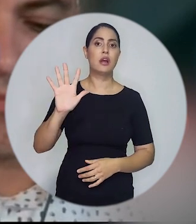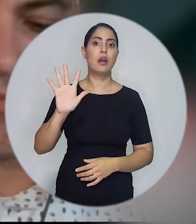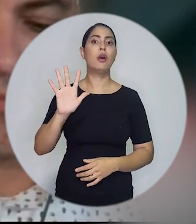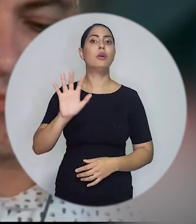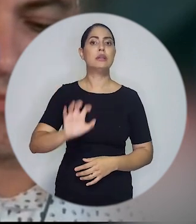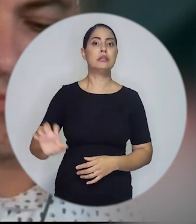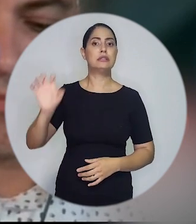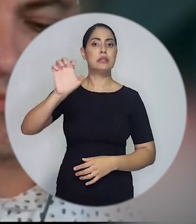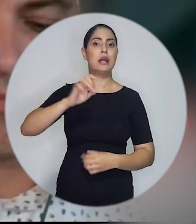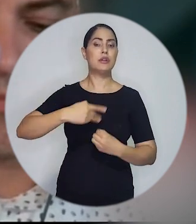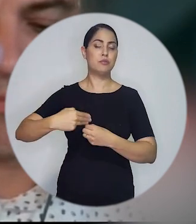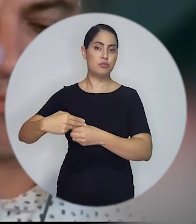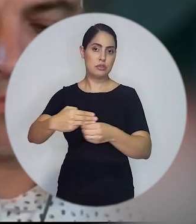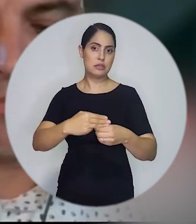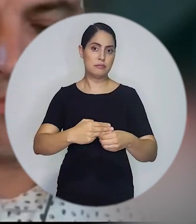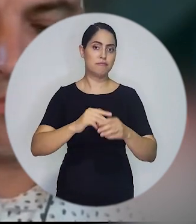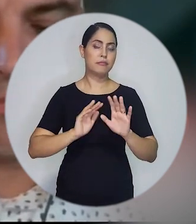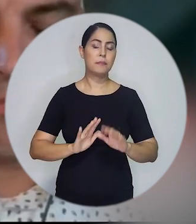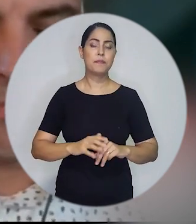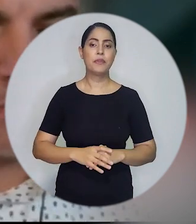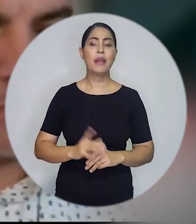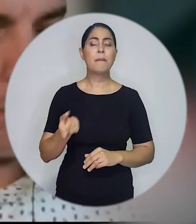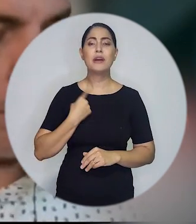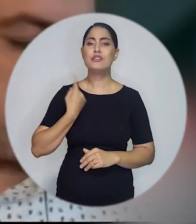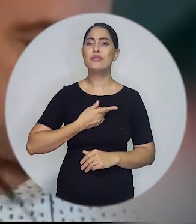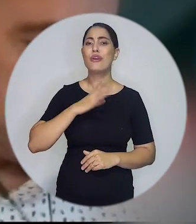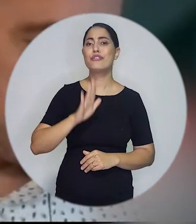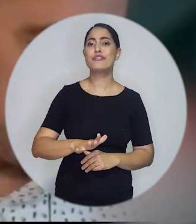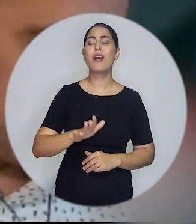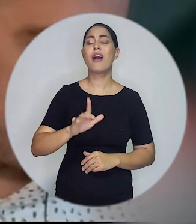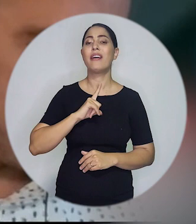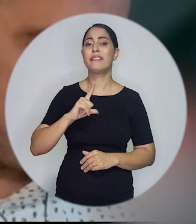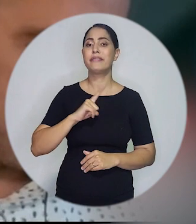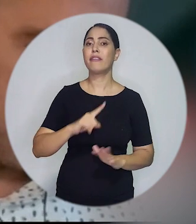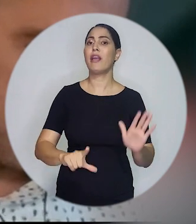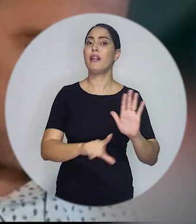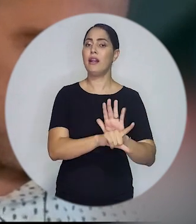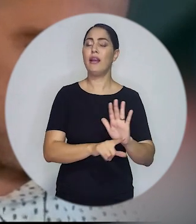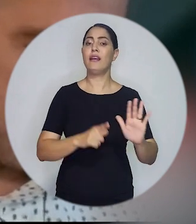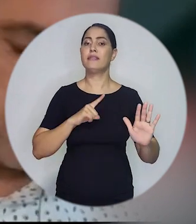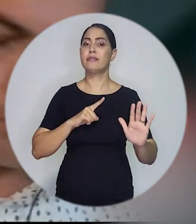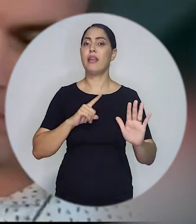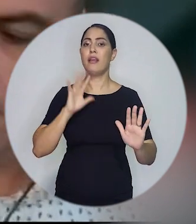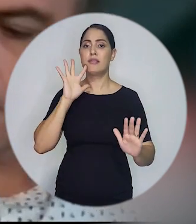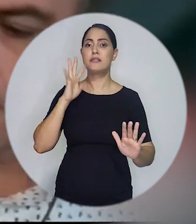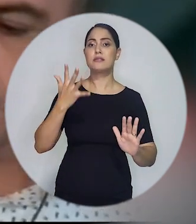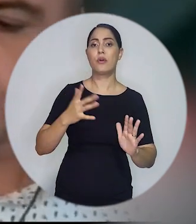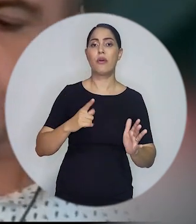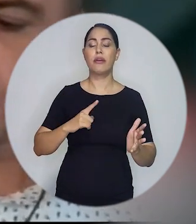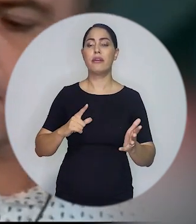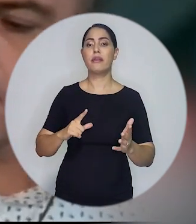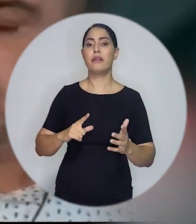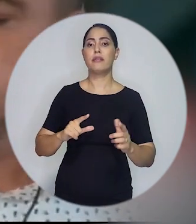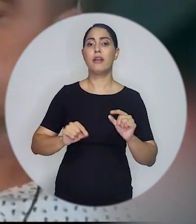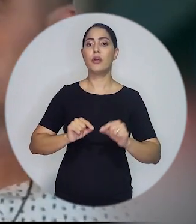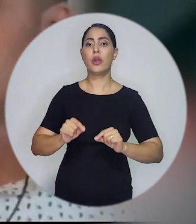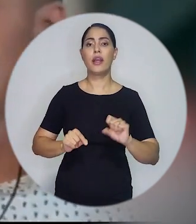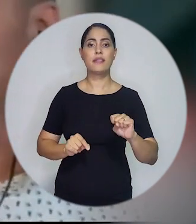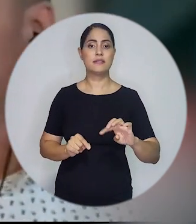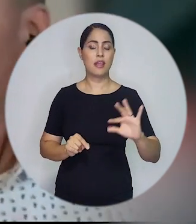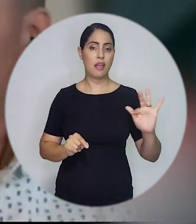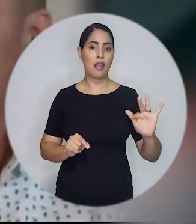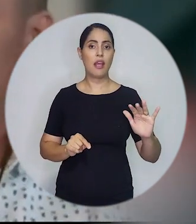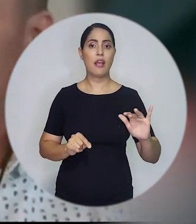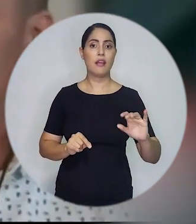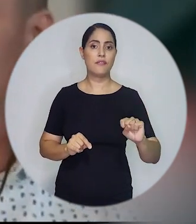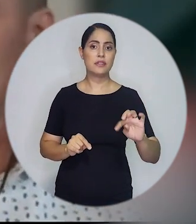regras gerais de direito administrativo, e nós temos também decisões que precisam ser respeitadas, que são tomadas pelas nossas